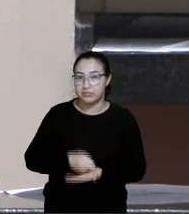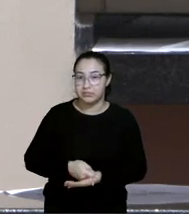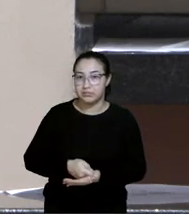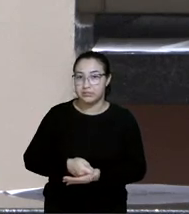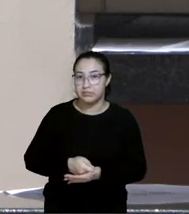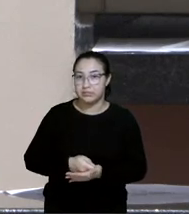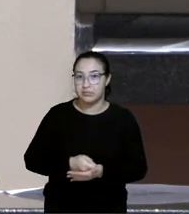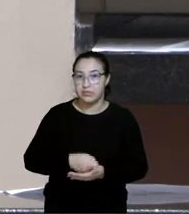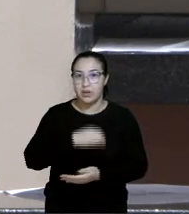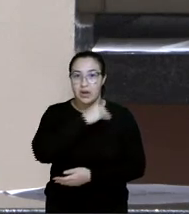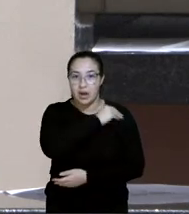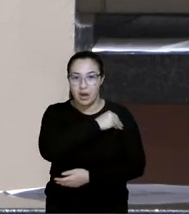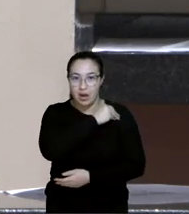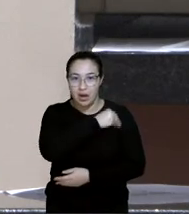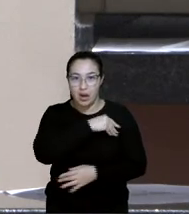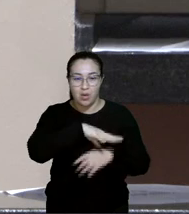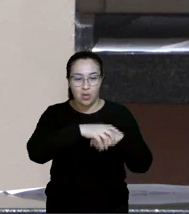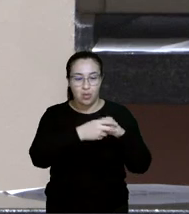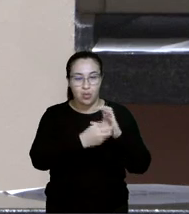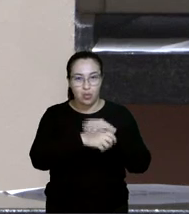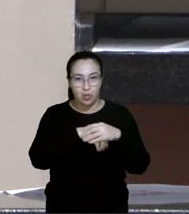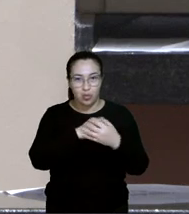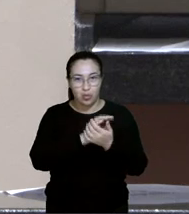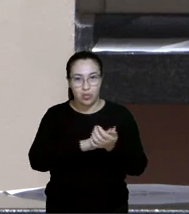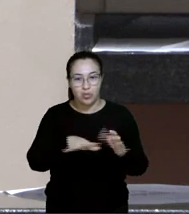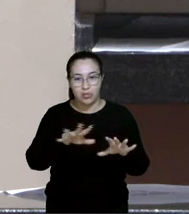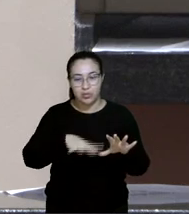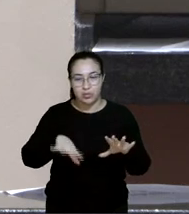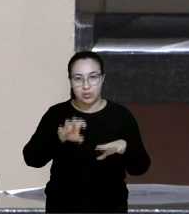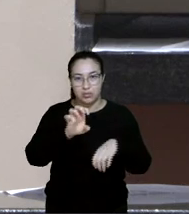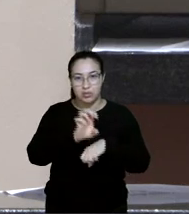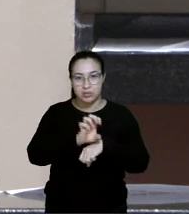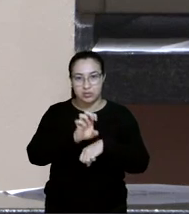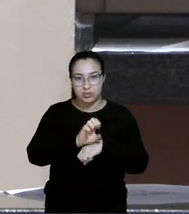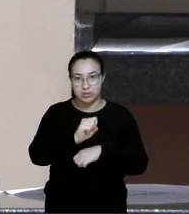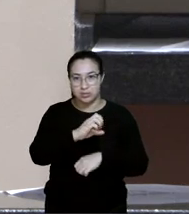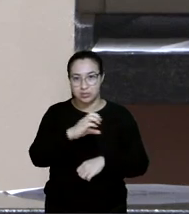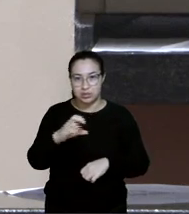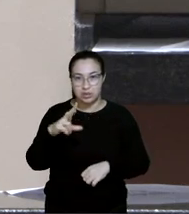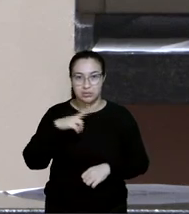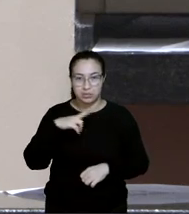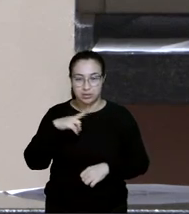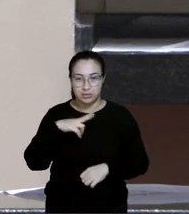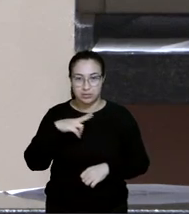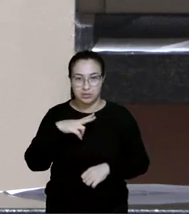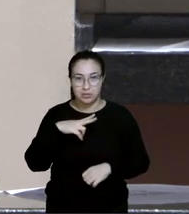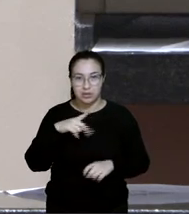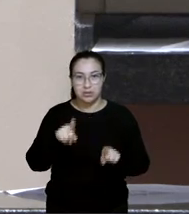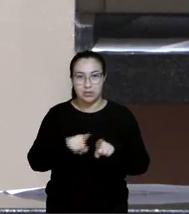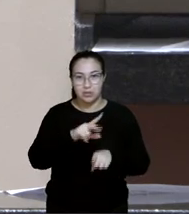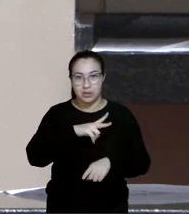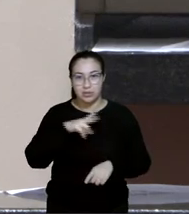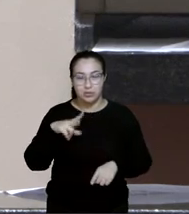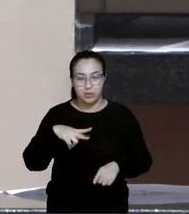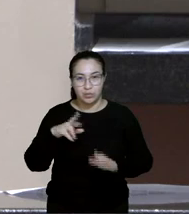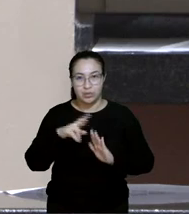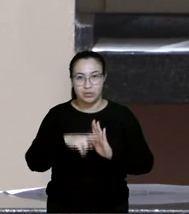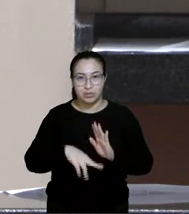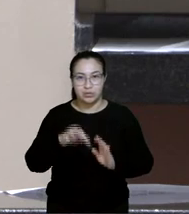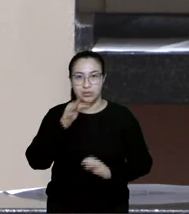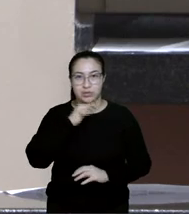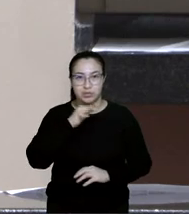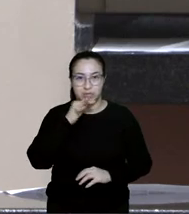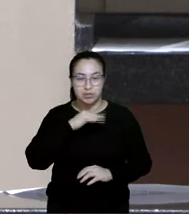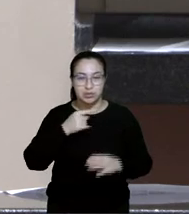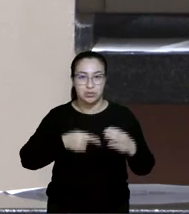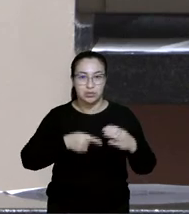estabelecimentos públicos e privados do Estado de Santa Catarina. Pareceres favoráveis às comissões de Constituição e Justiça, relator deputado Tiago Zilli, Comissão